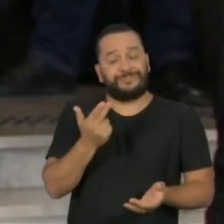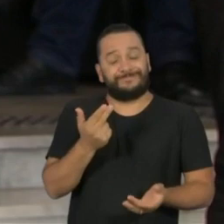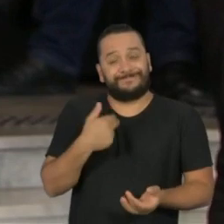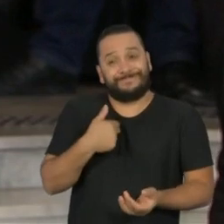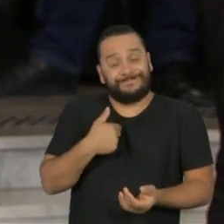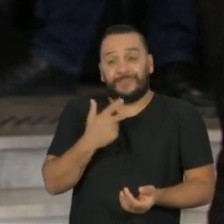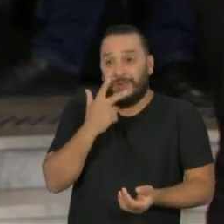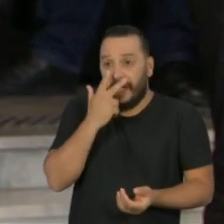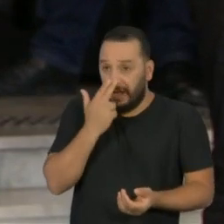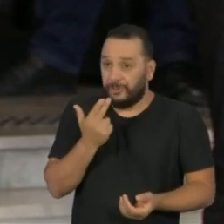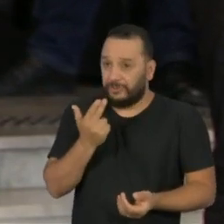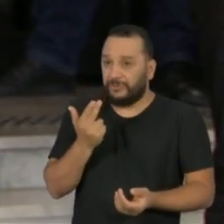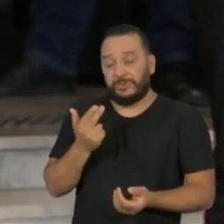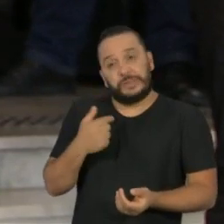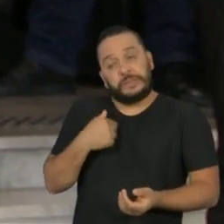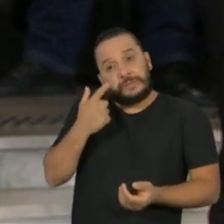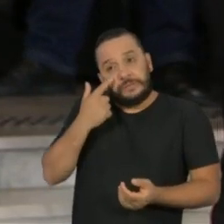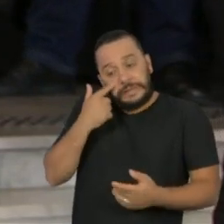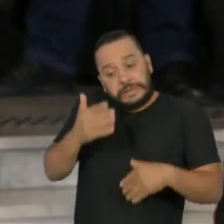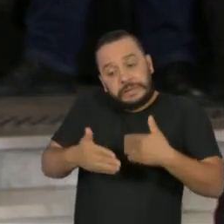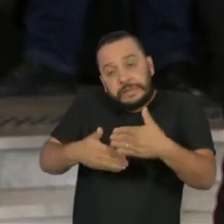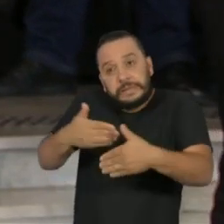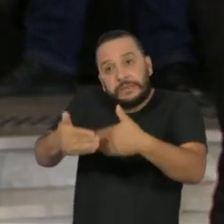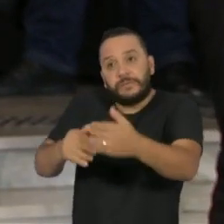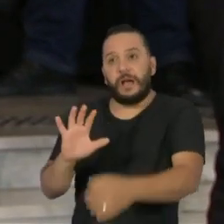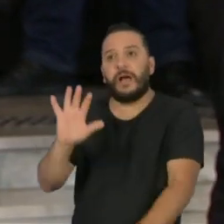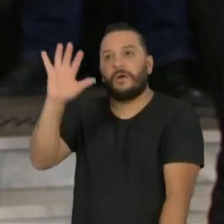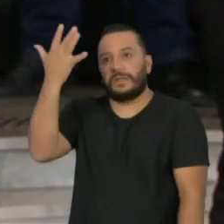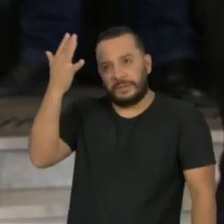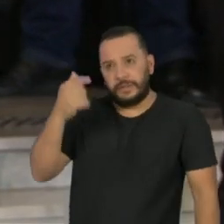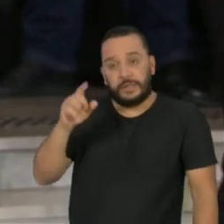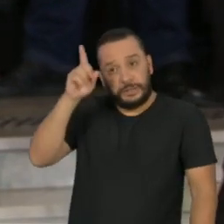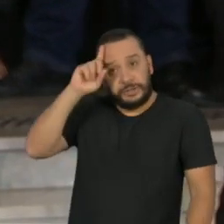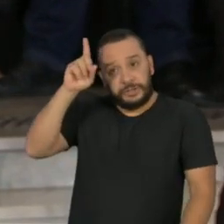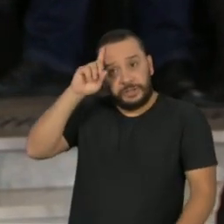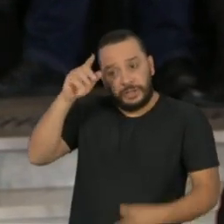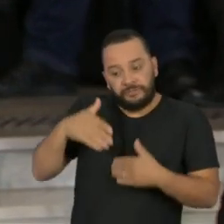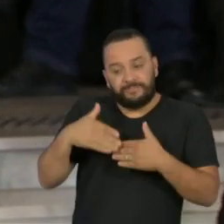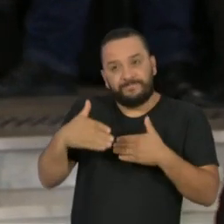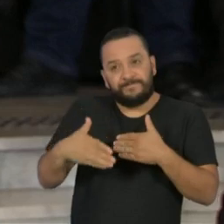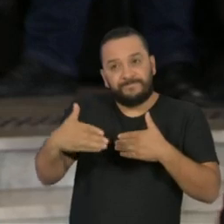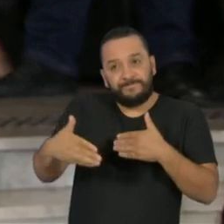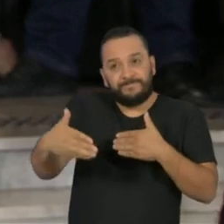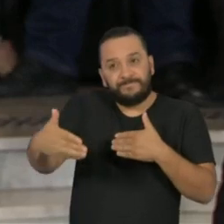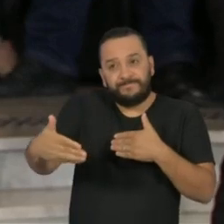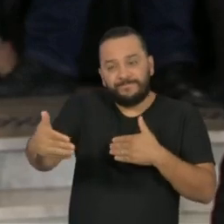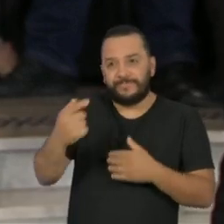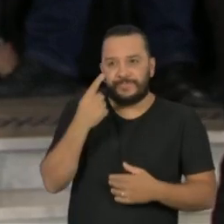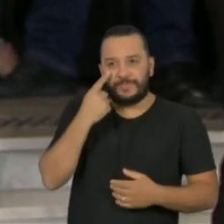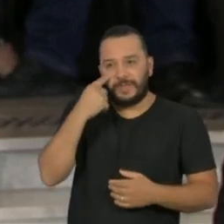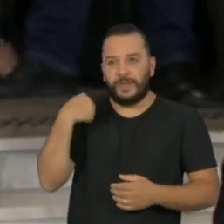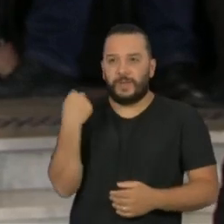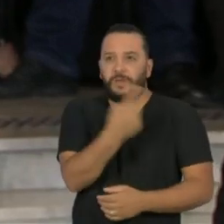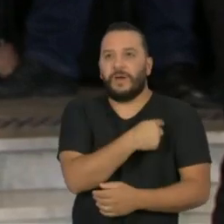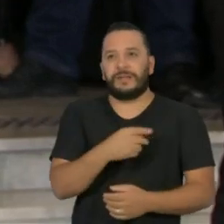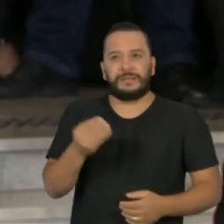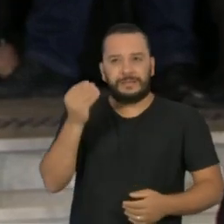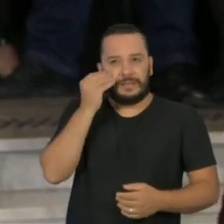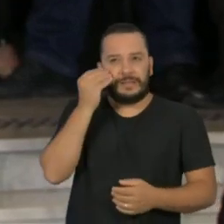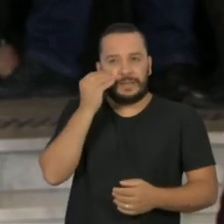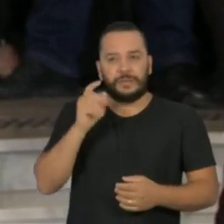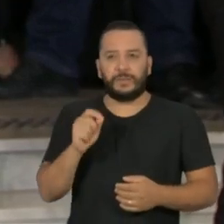prevê e você atesta fatos no dia a dia. O que nós estamos fazendo? Tentando